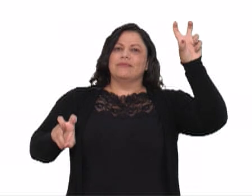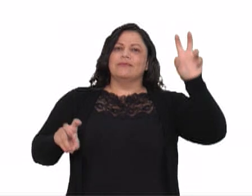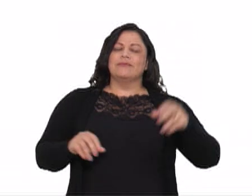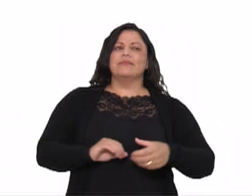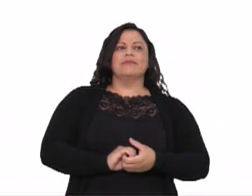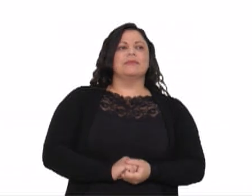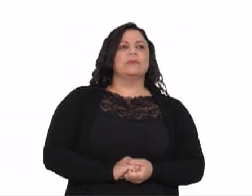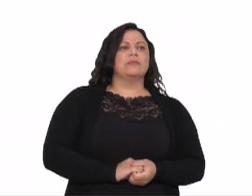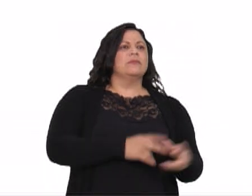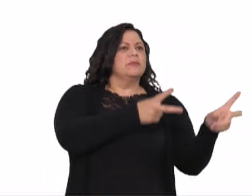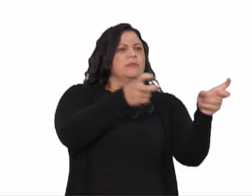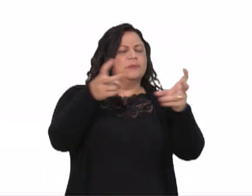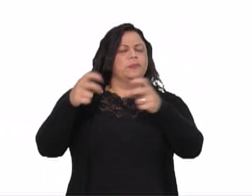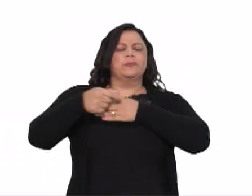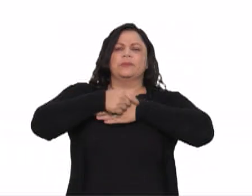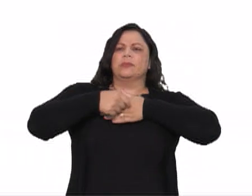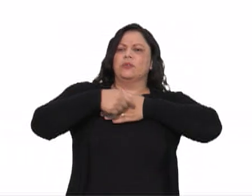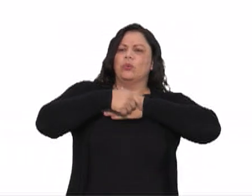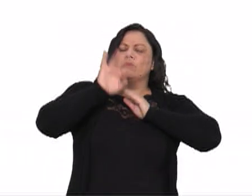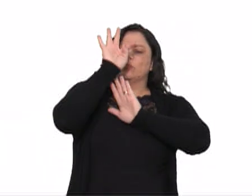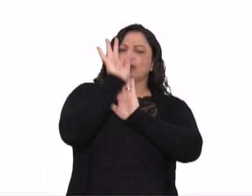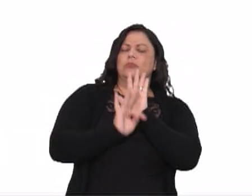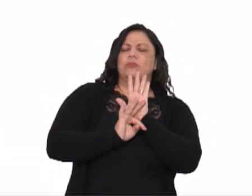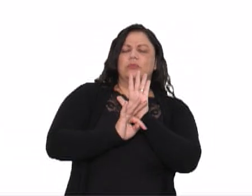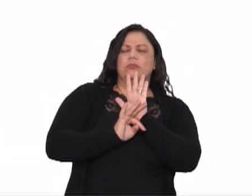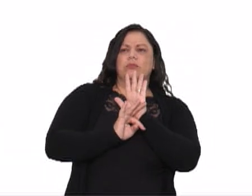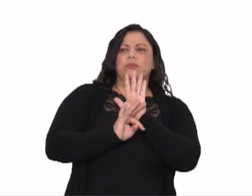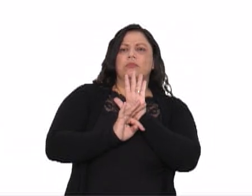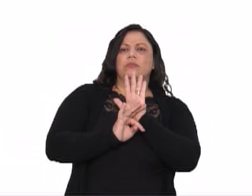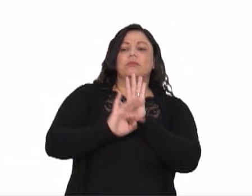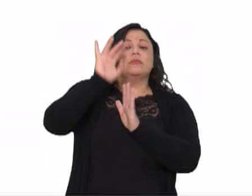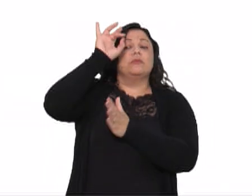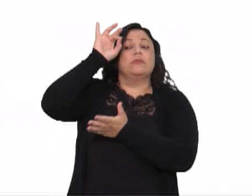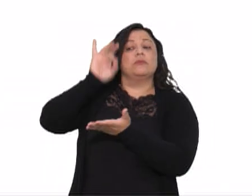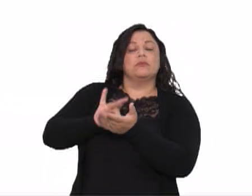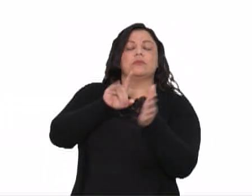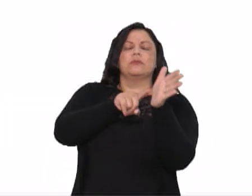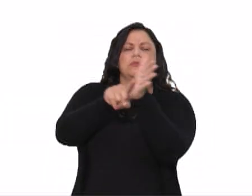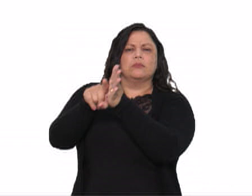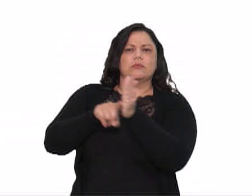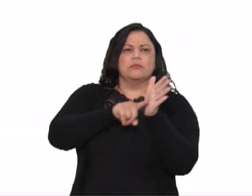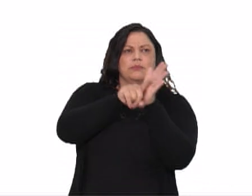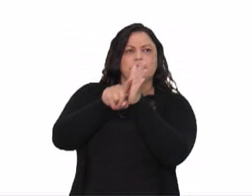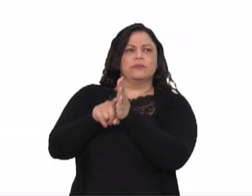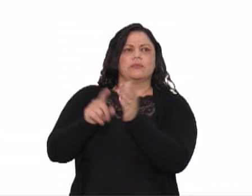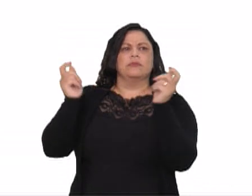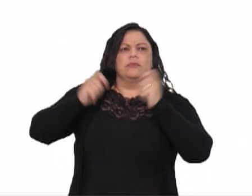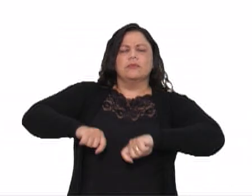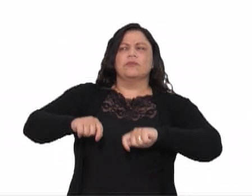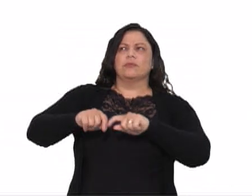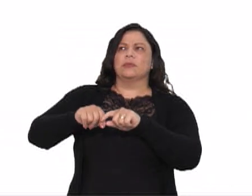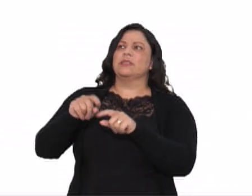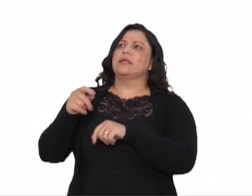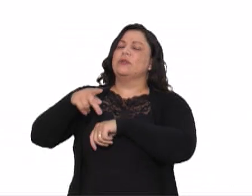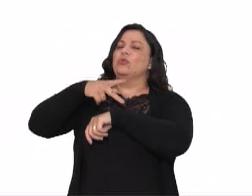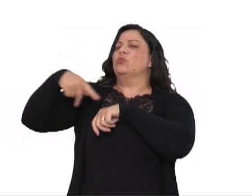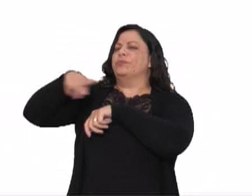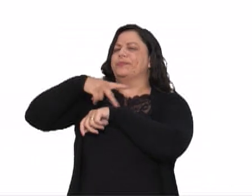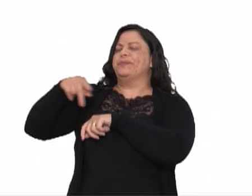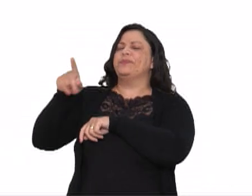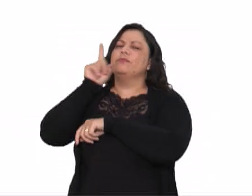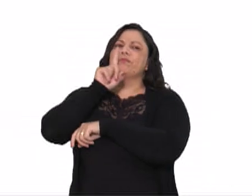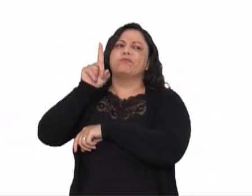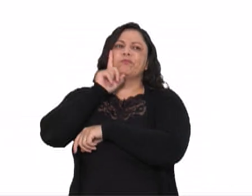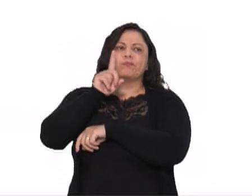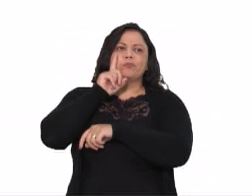Observe, o autor do texto, ao afirmar que uma pesquisa conduzida pela OnePoll nos Estados Unidos mostrou